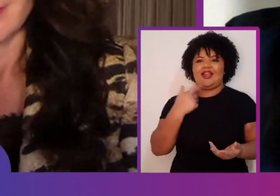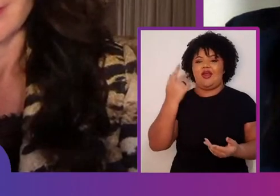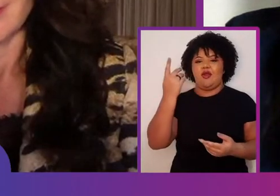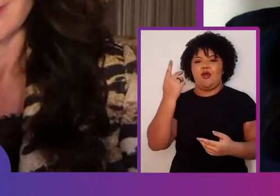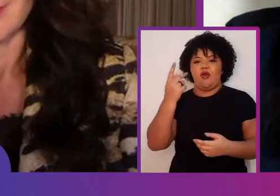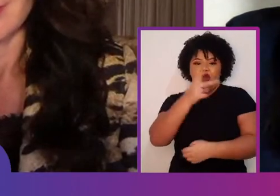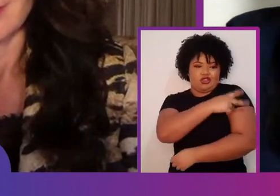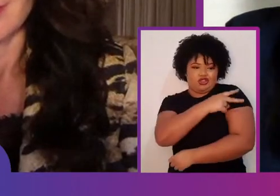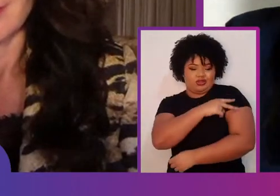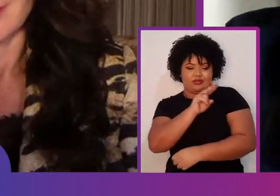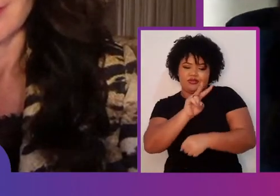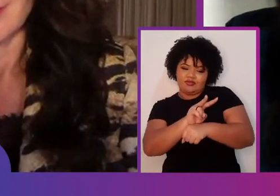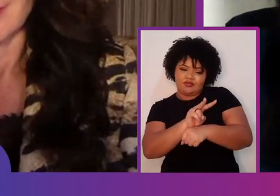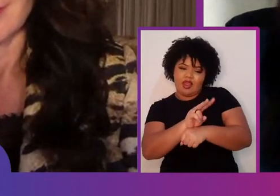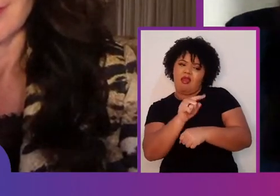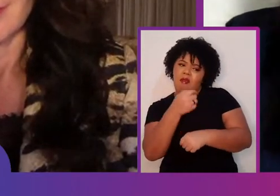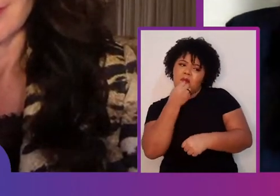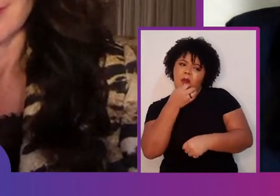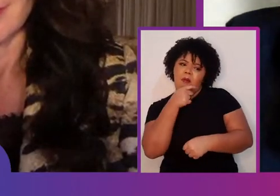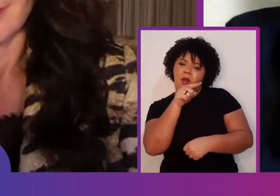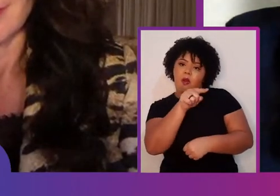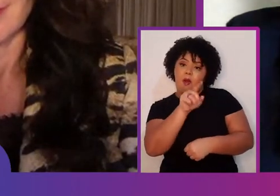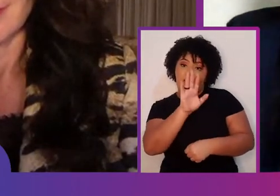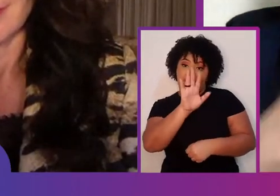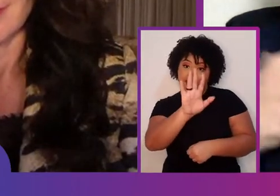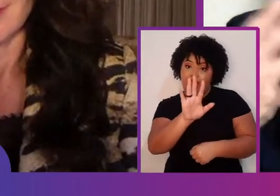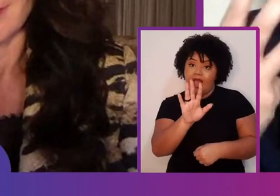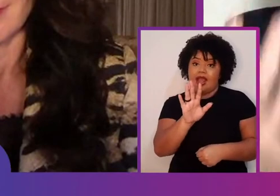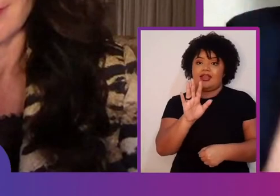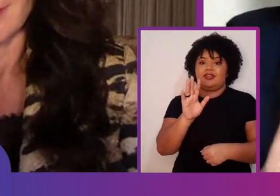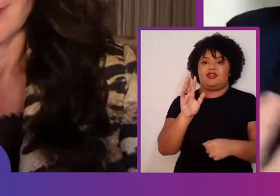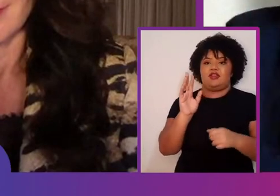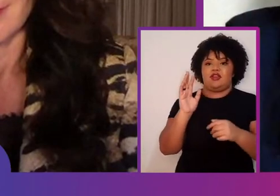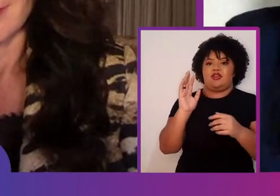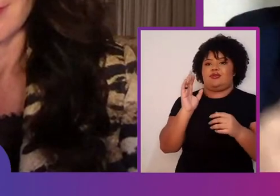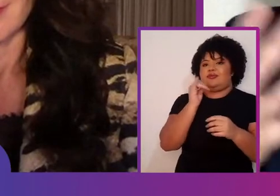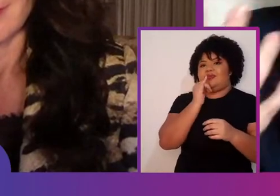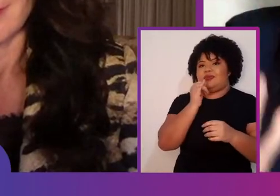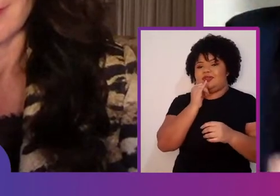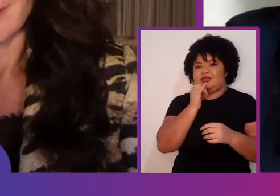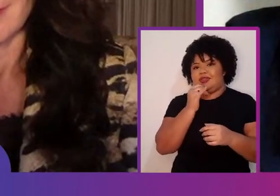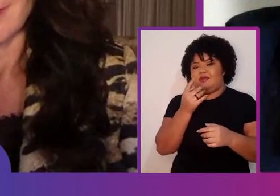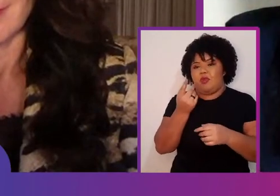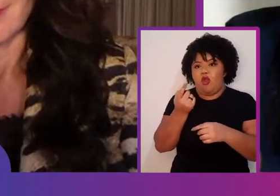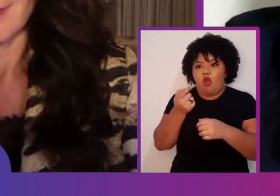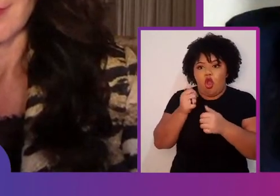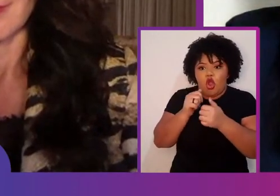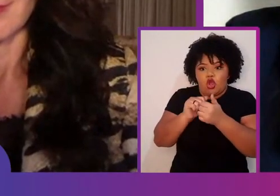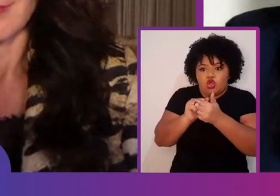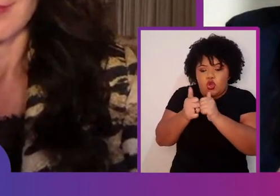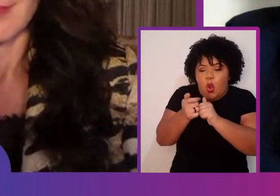não errar. Se você pegar aquela bola de mão trocada nos 45 do segundo tempo, que dá o título para o time, você